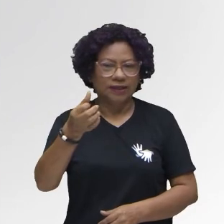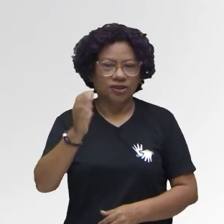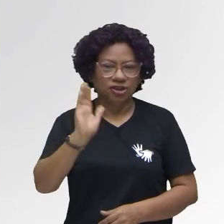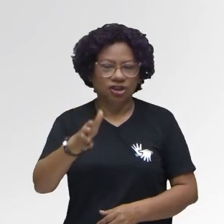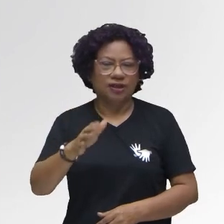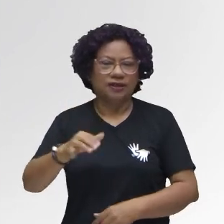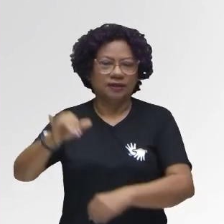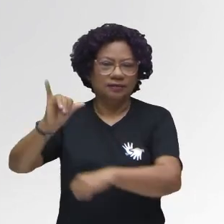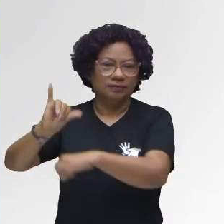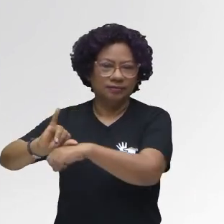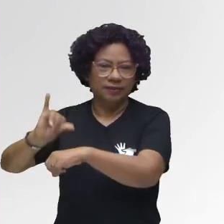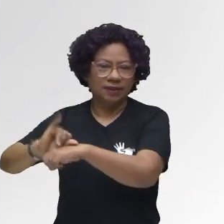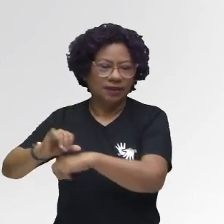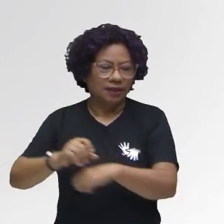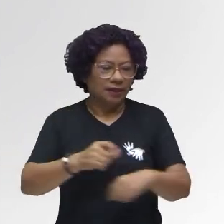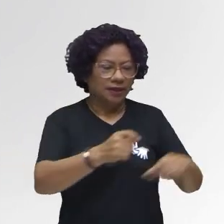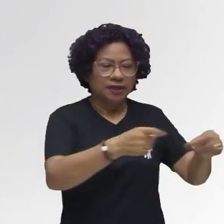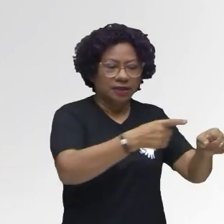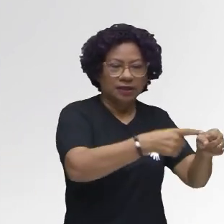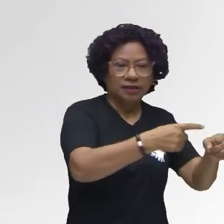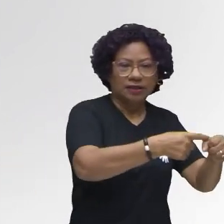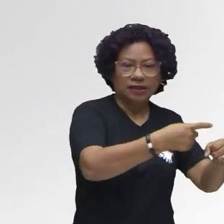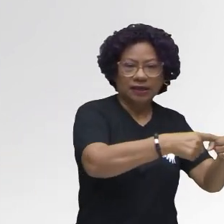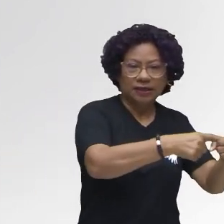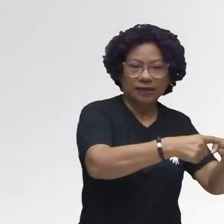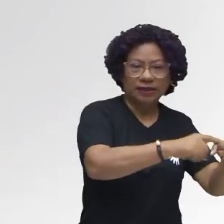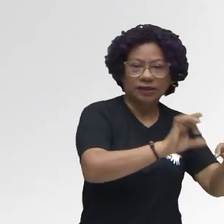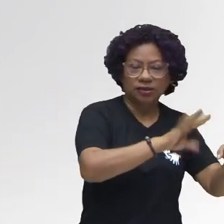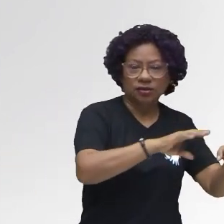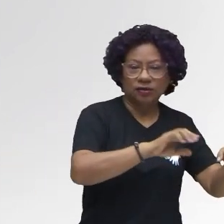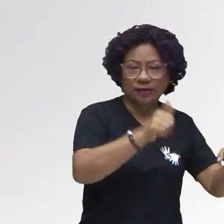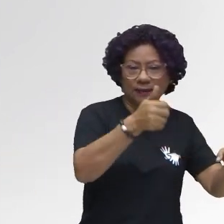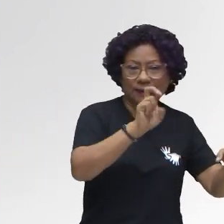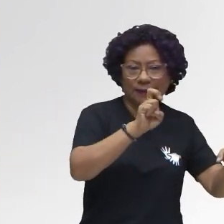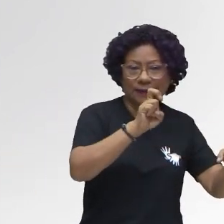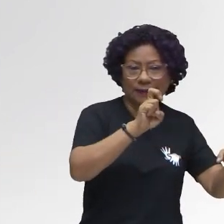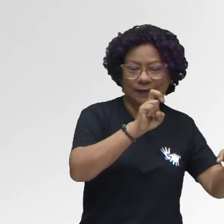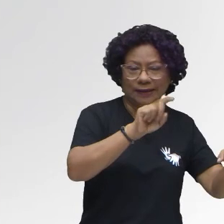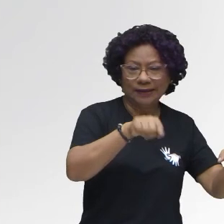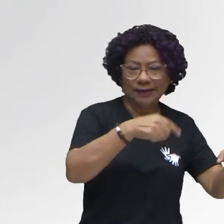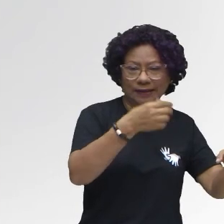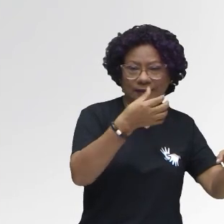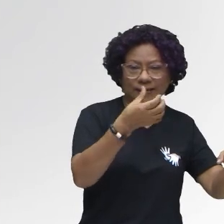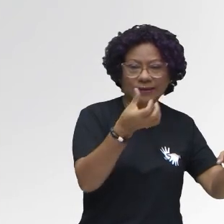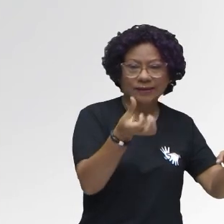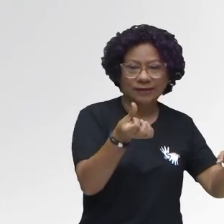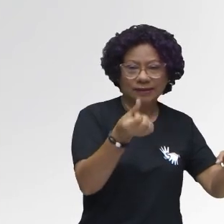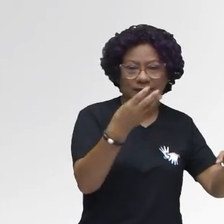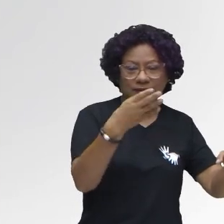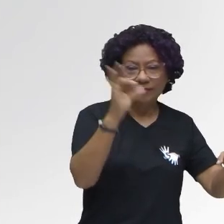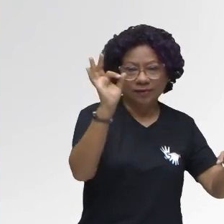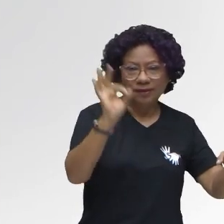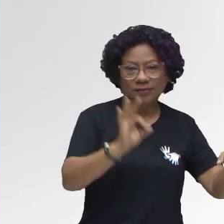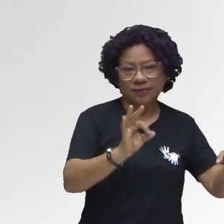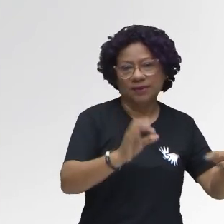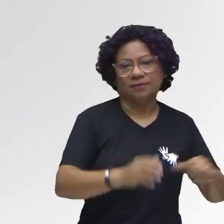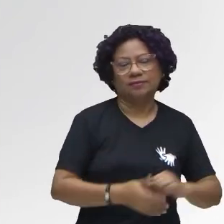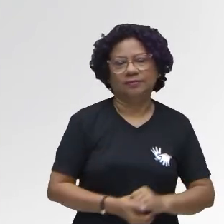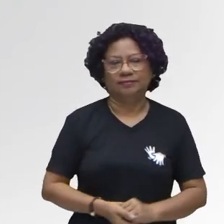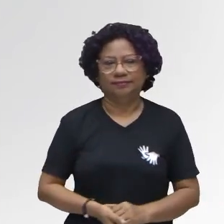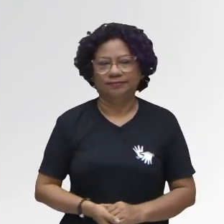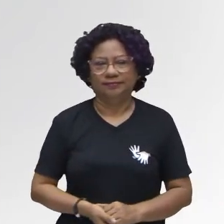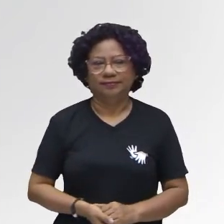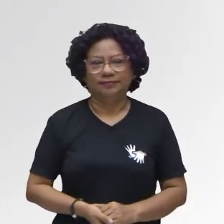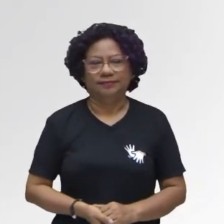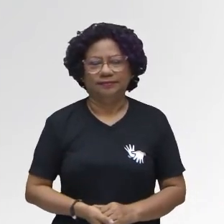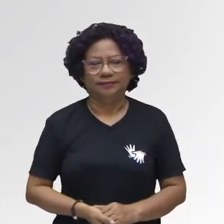da população rural. Esses dados foram coletados em todos os municípios do Brasil, os 5.570 municípios,